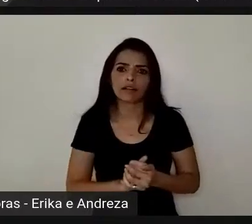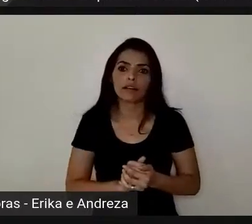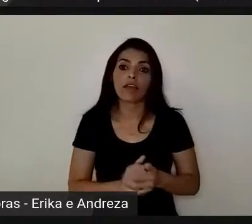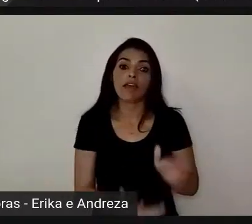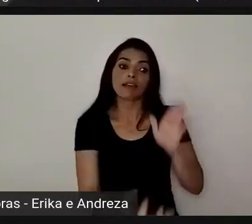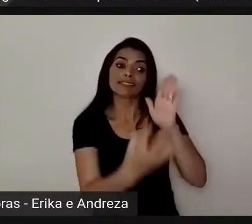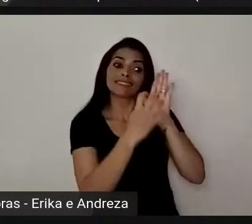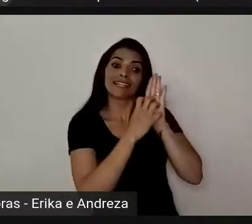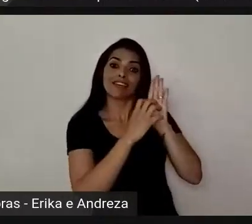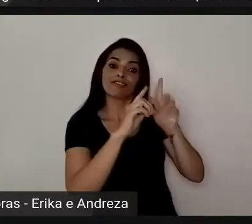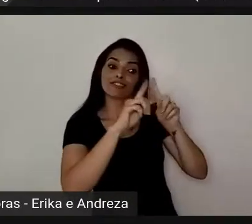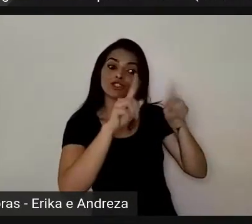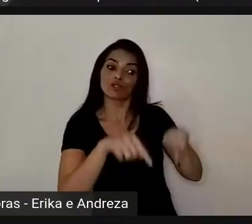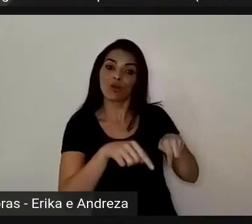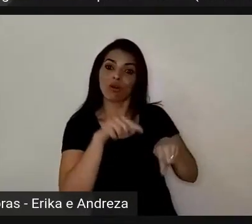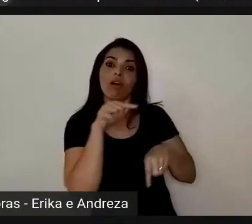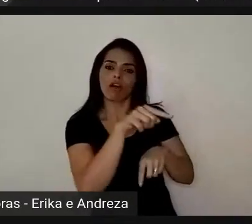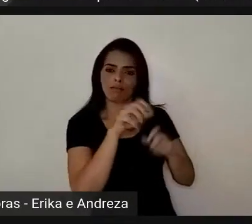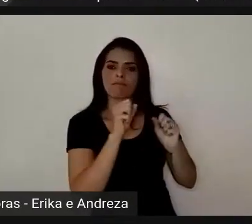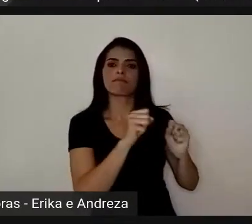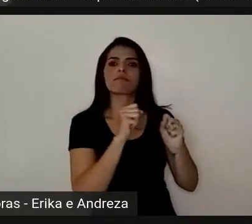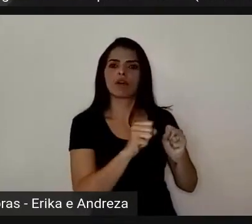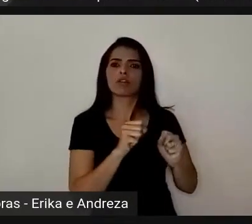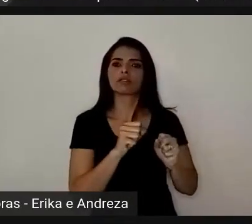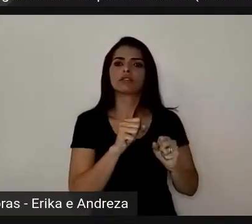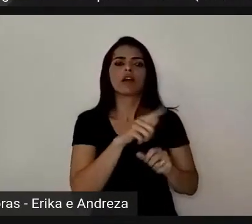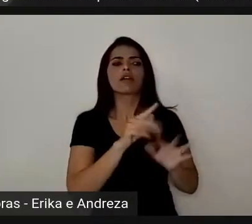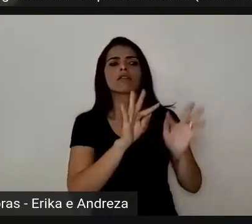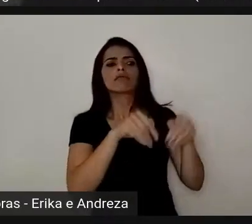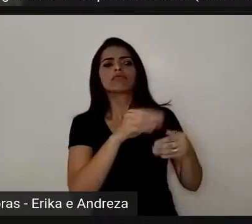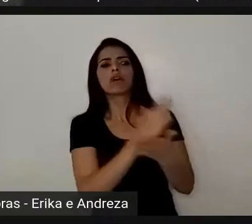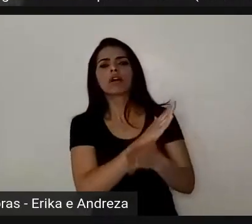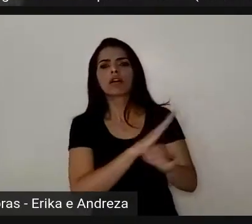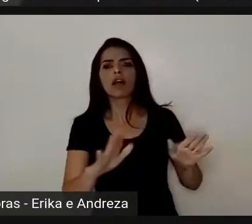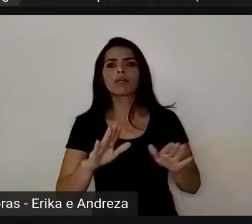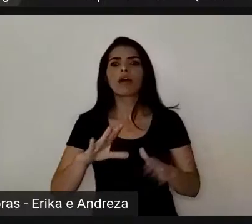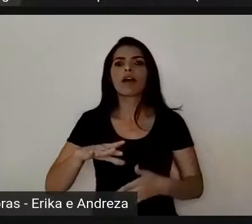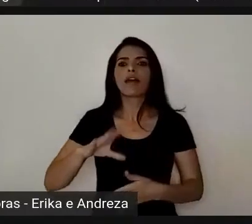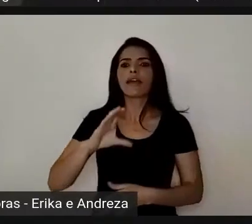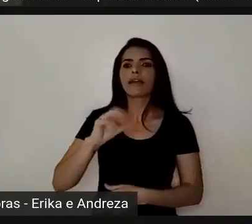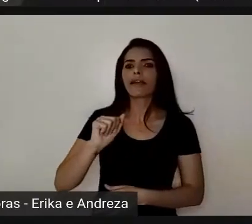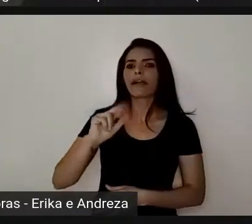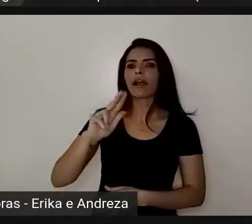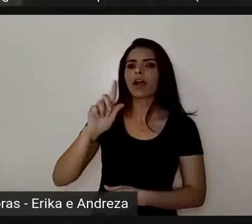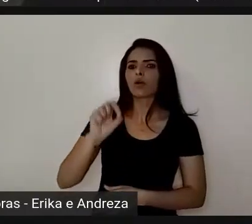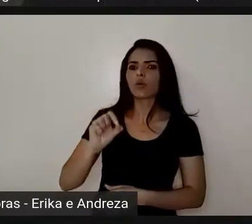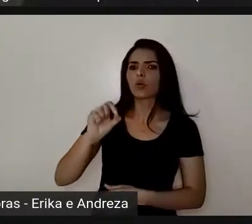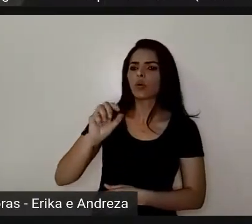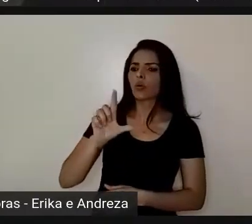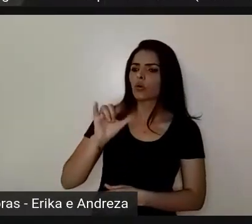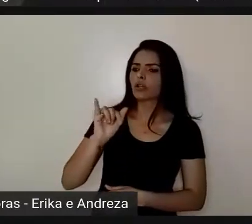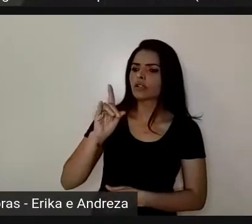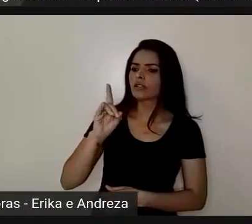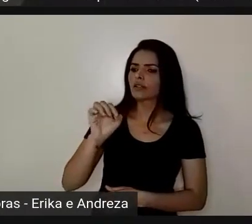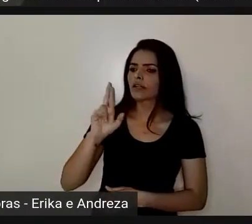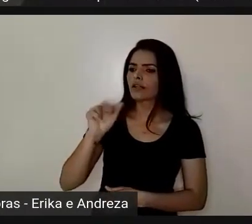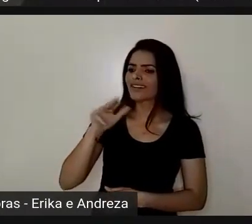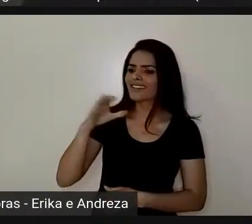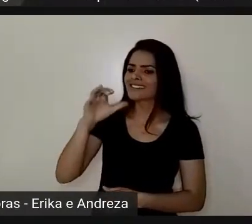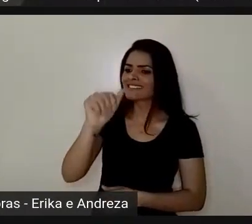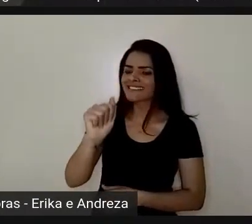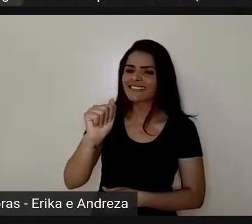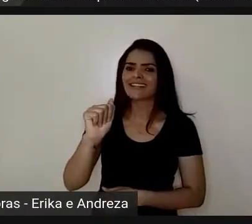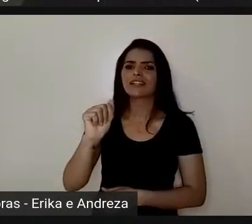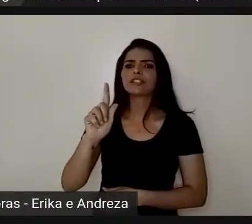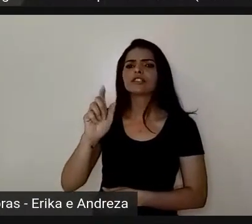né? A FC deixaria de existir, passaria a ver o cargo de liderança e gerenciamento, algo assim. E